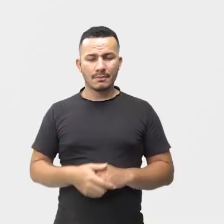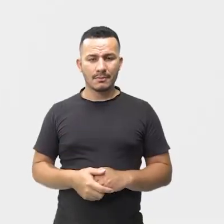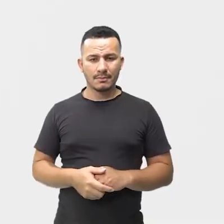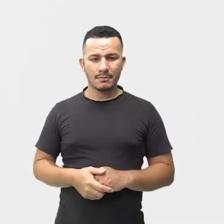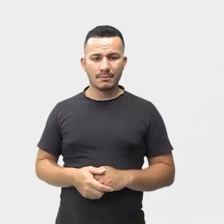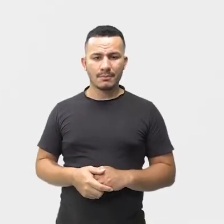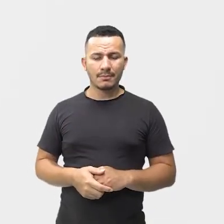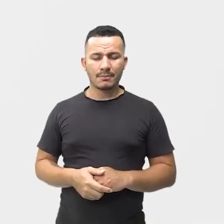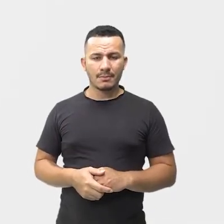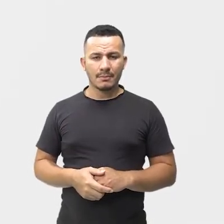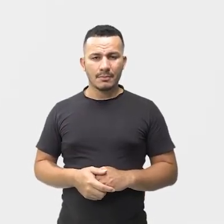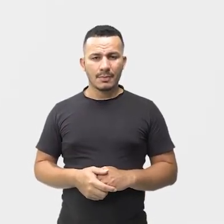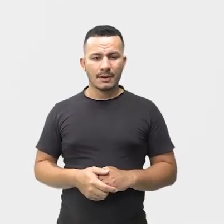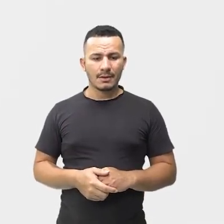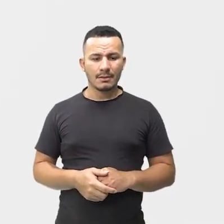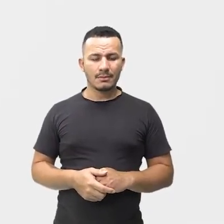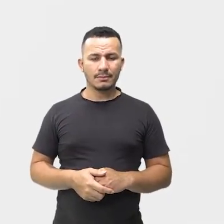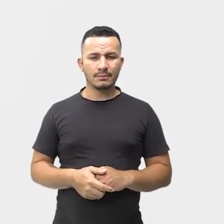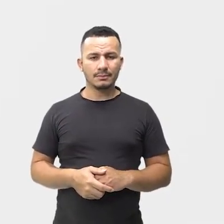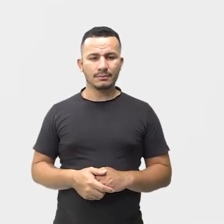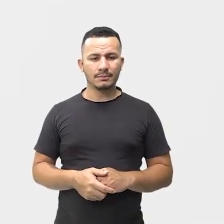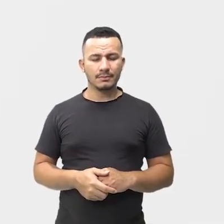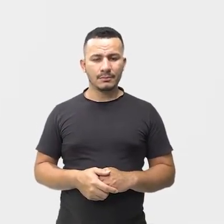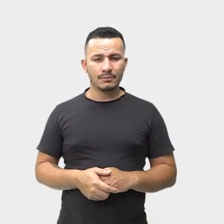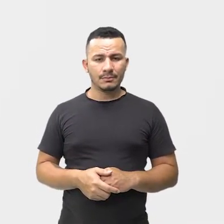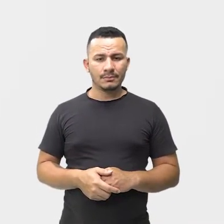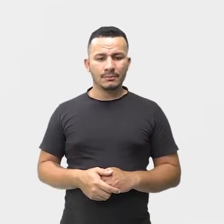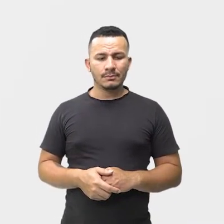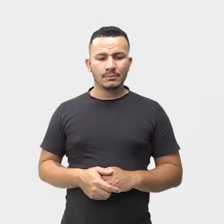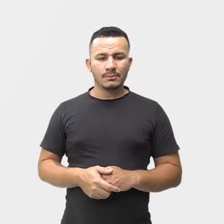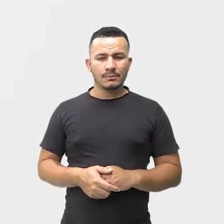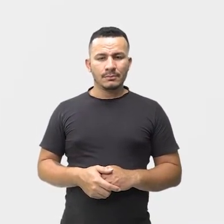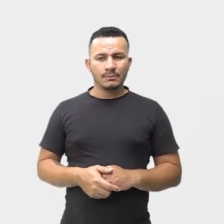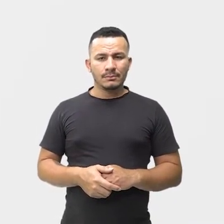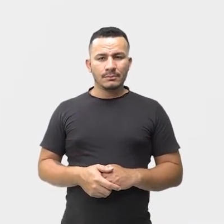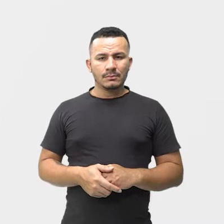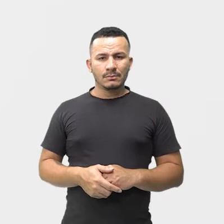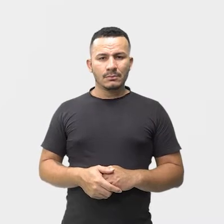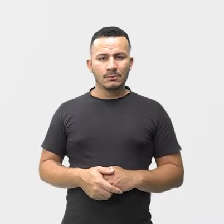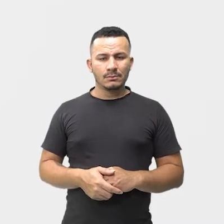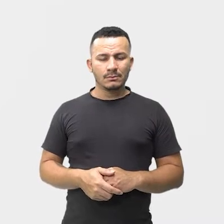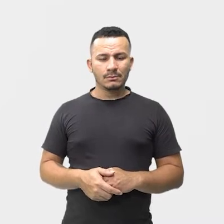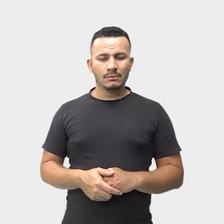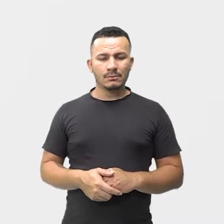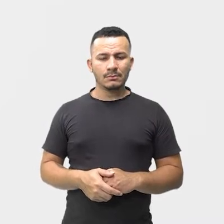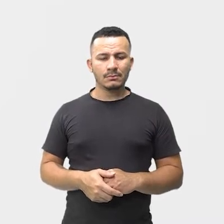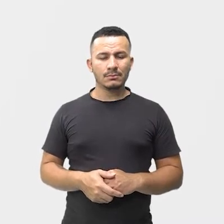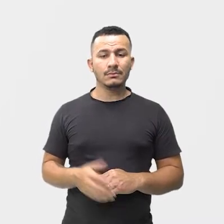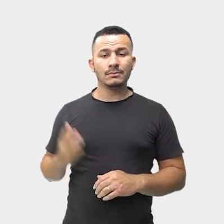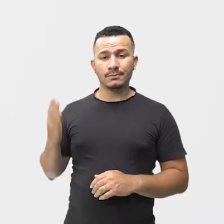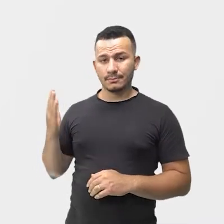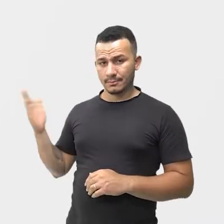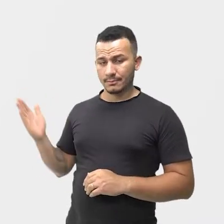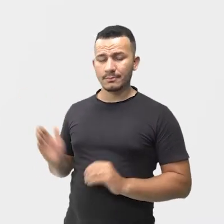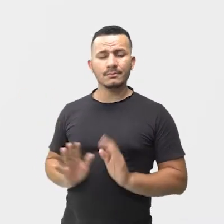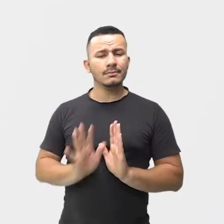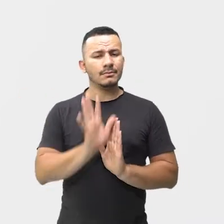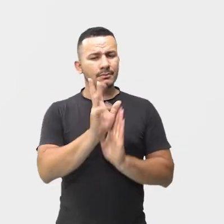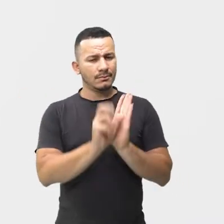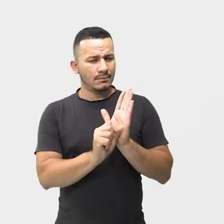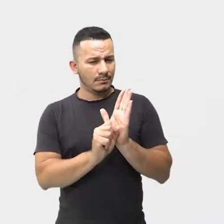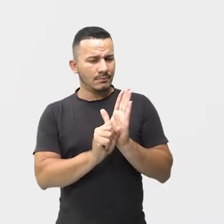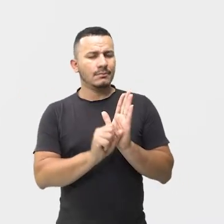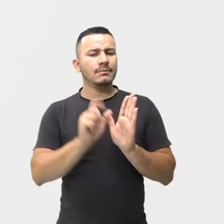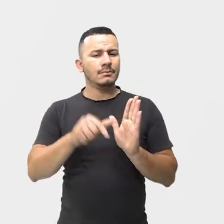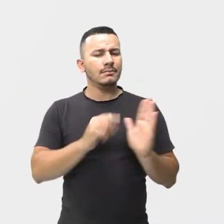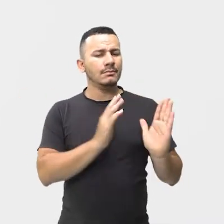Então, essa pintura... grande parte, aí vocês podem ver aí o simbolismo cotidiano aí